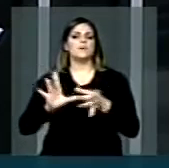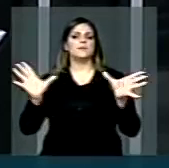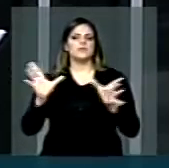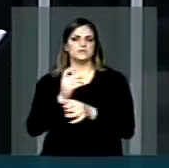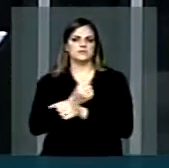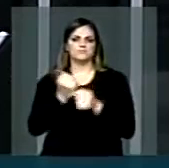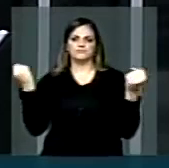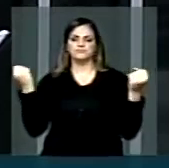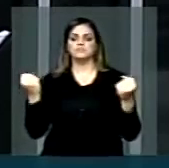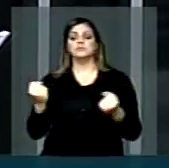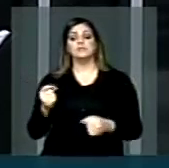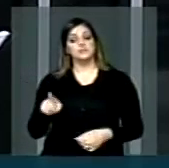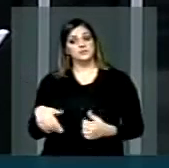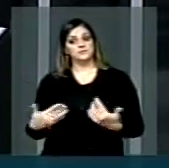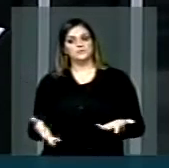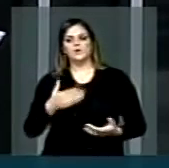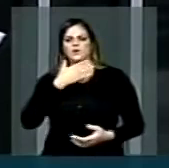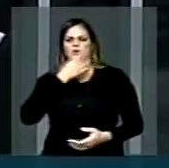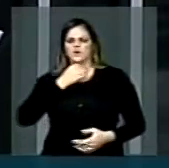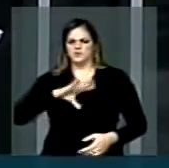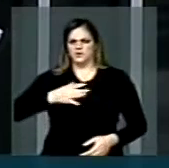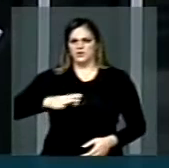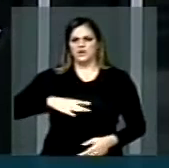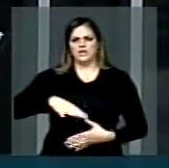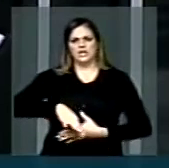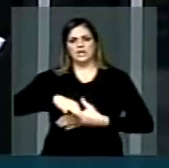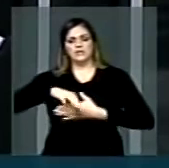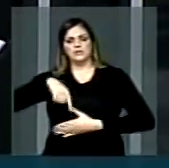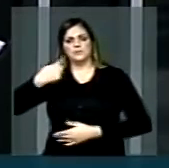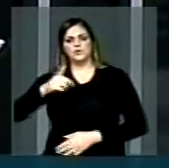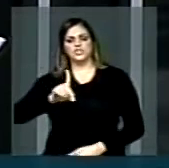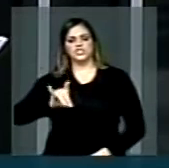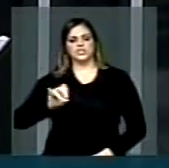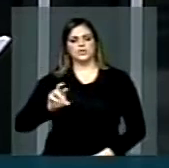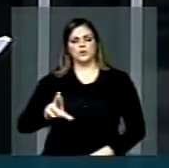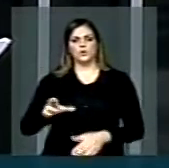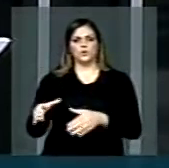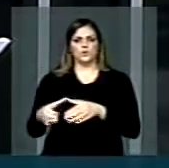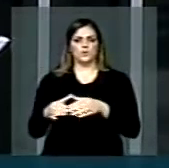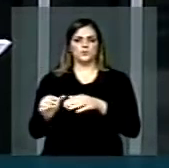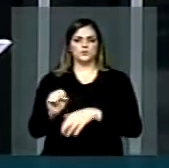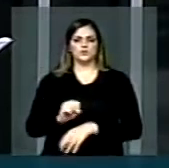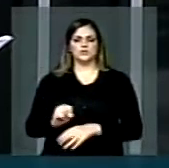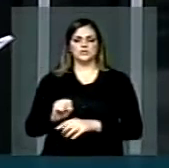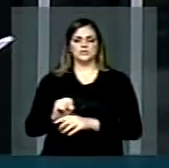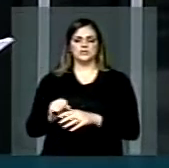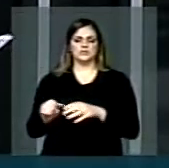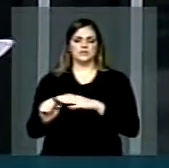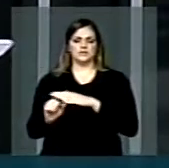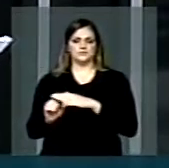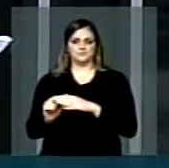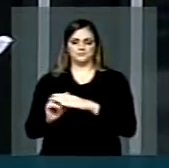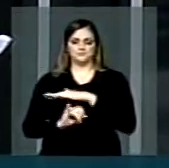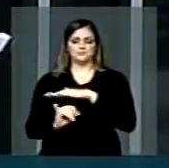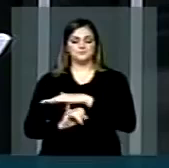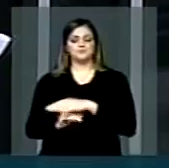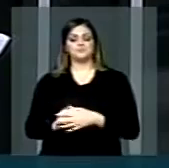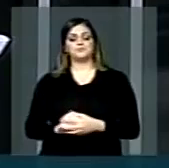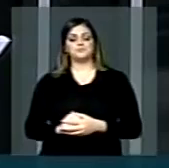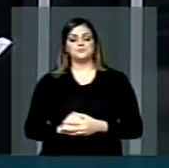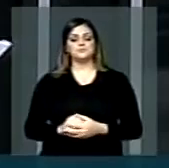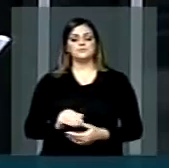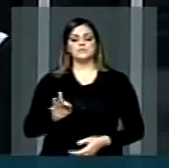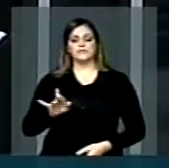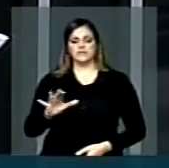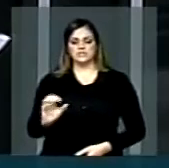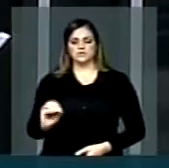E por ser um ativista destacado, atingiu o posto de diretor da Sociedade Cearense Libertadora. O reconhecimento de Francisco José do